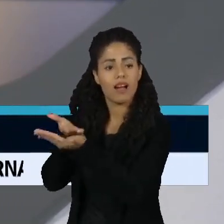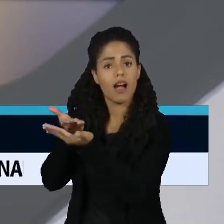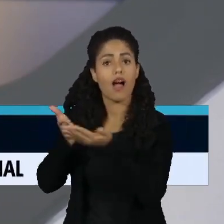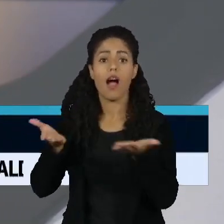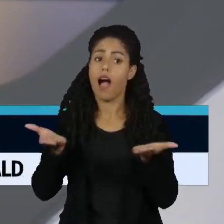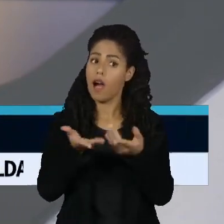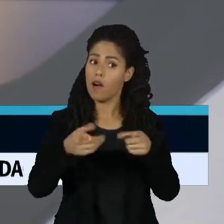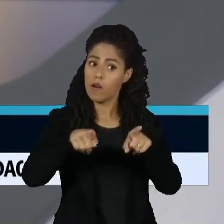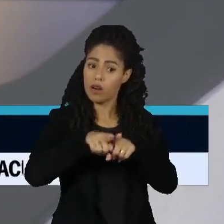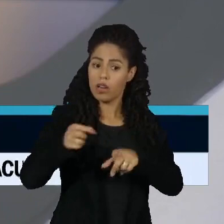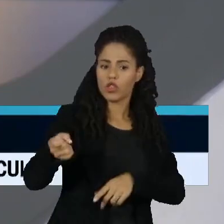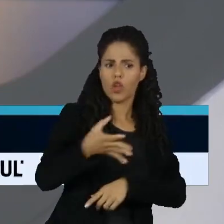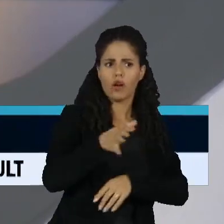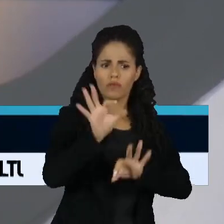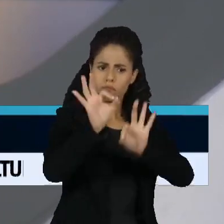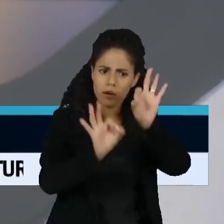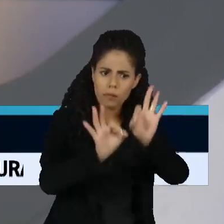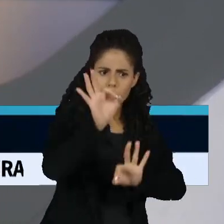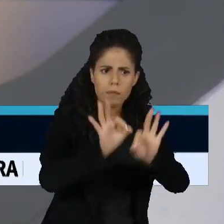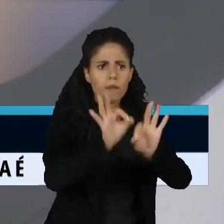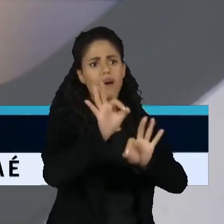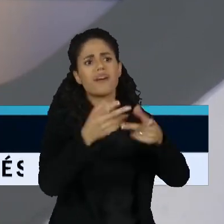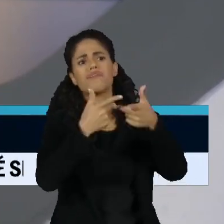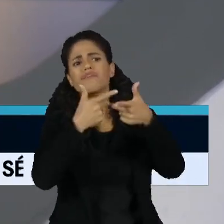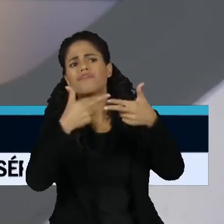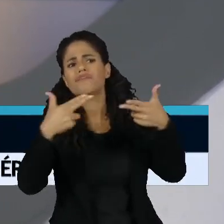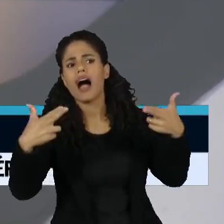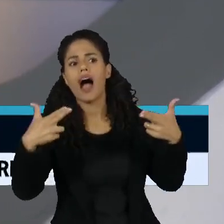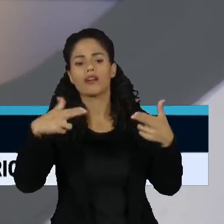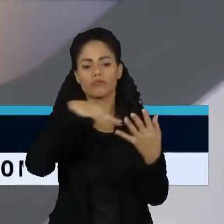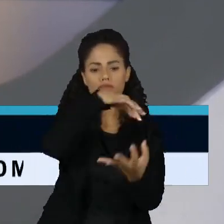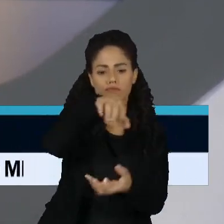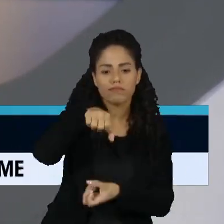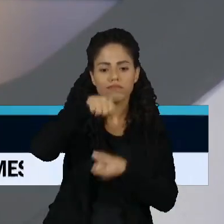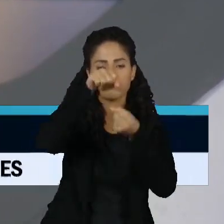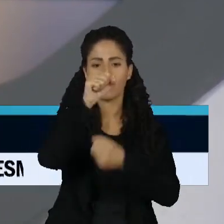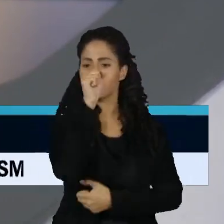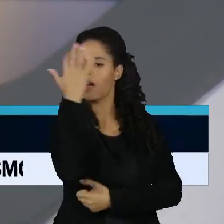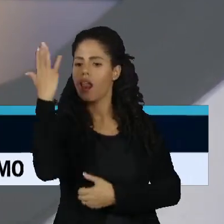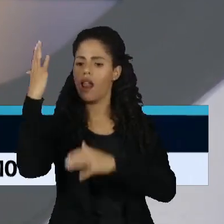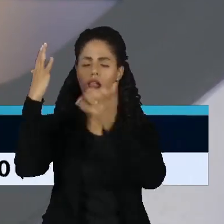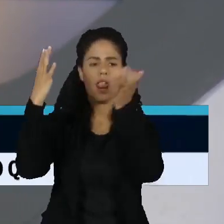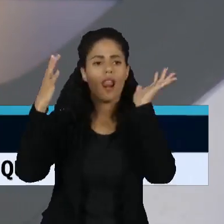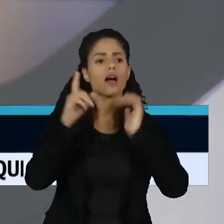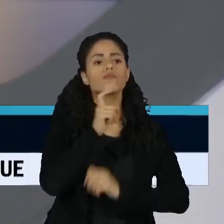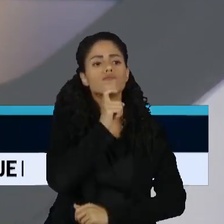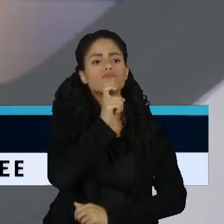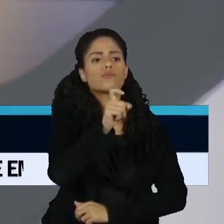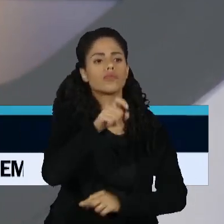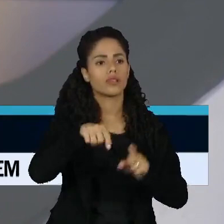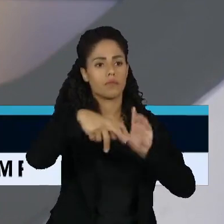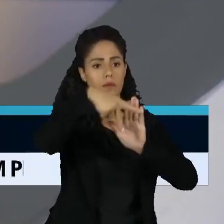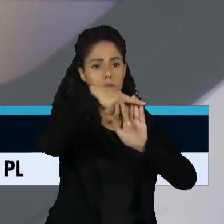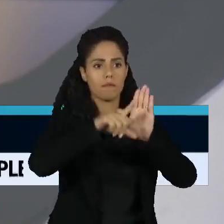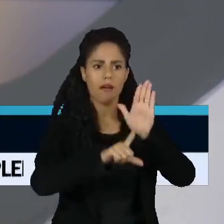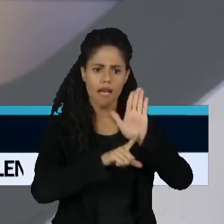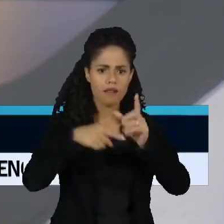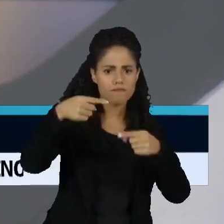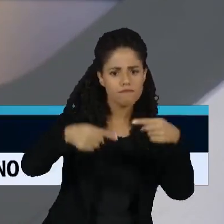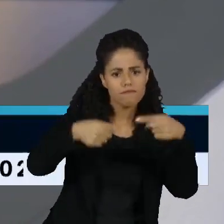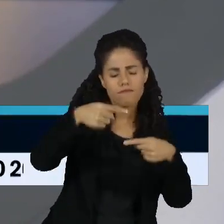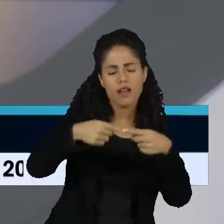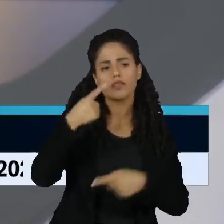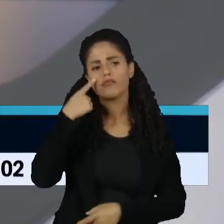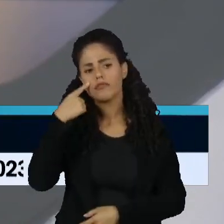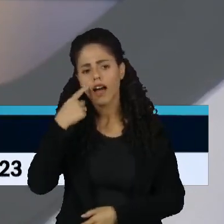você tem uma série de projetos na área de hidrogênio verde, hidrogênio azul, e tem um projeto de lei sendo discutido no Congresso.